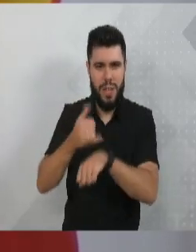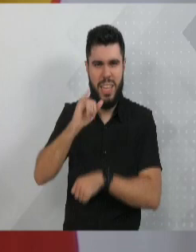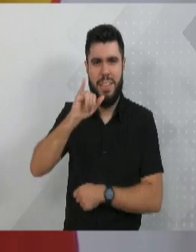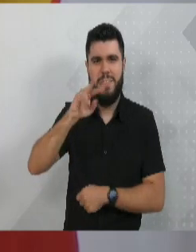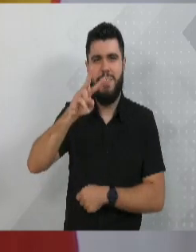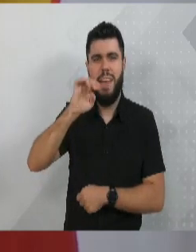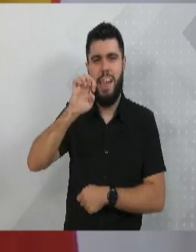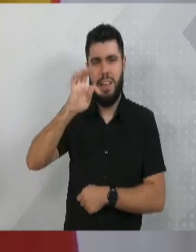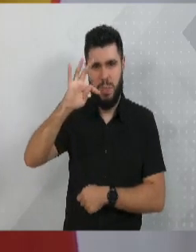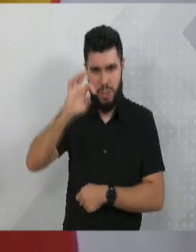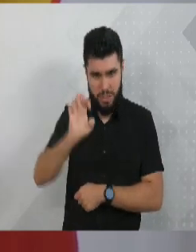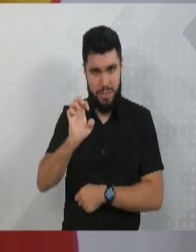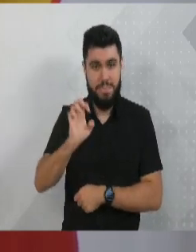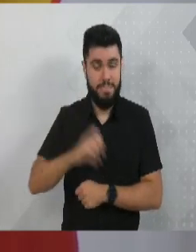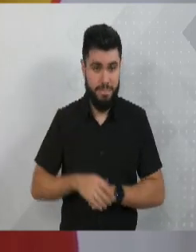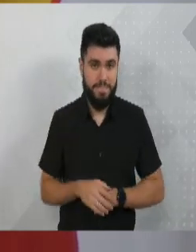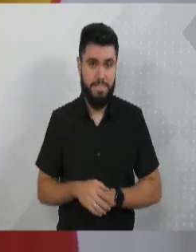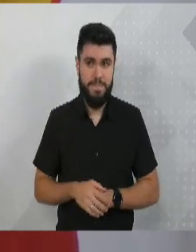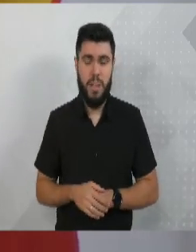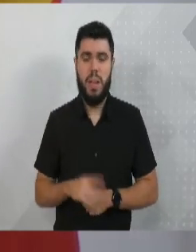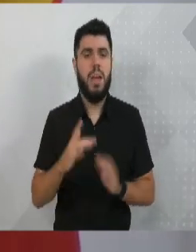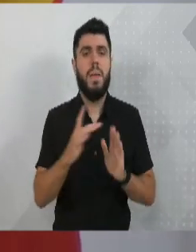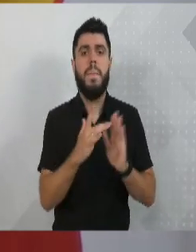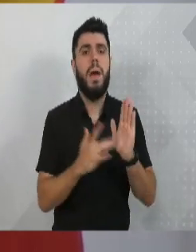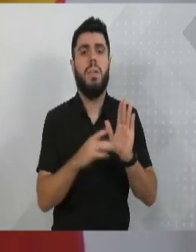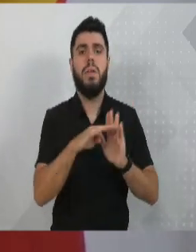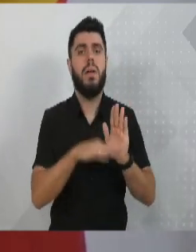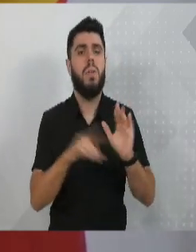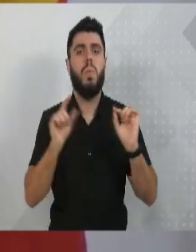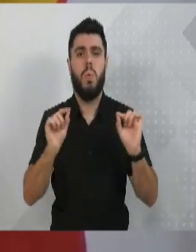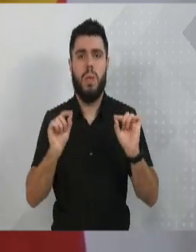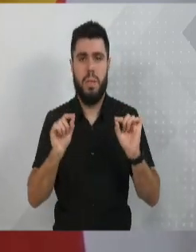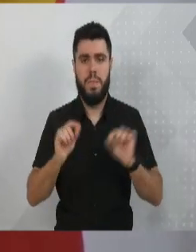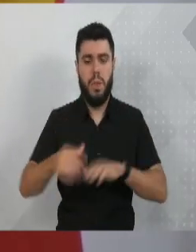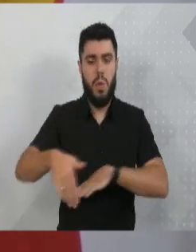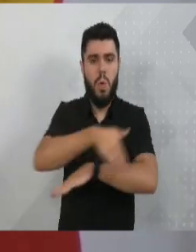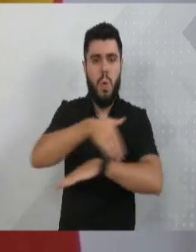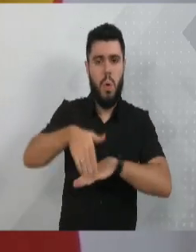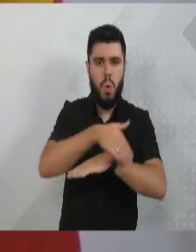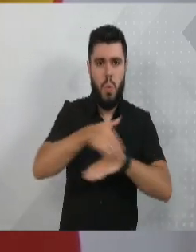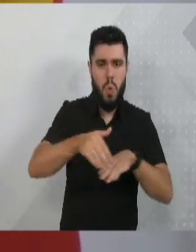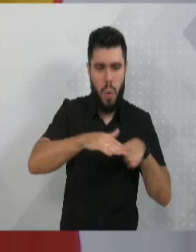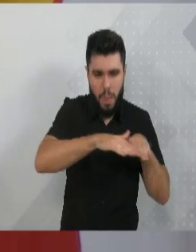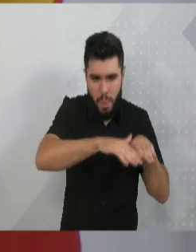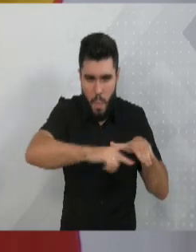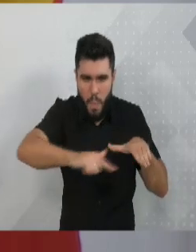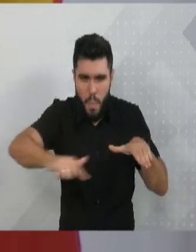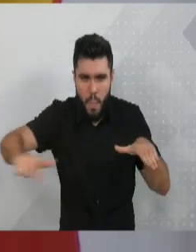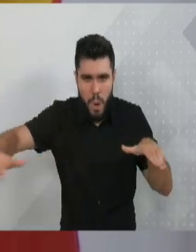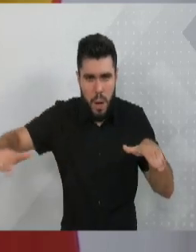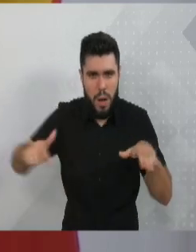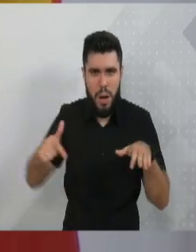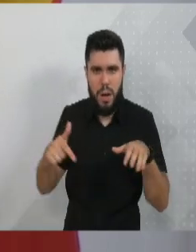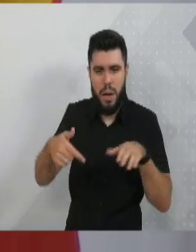Ivete a nossa pauta foi o quê ruas pavimentação de algumas ruas